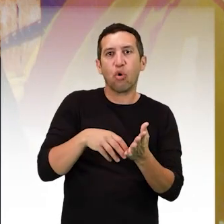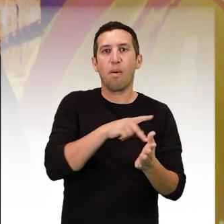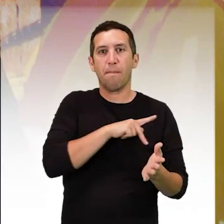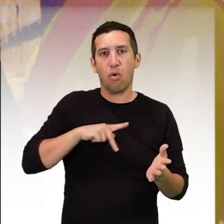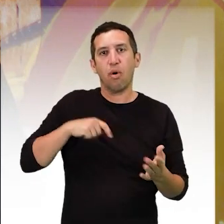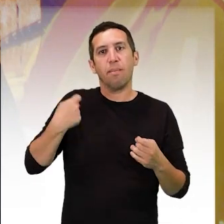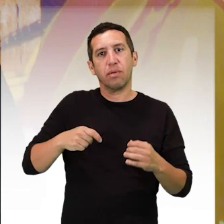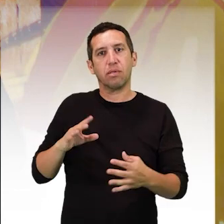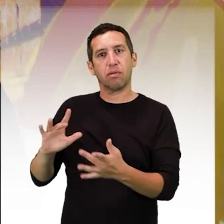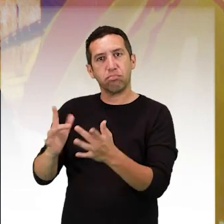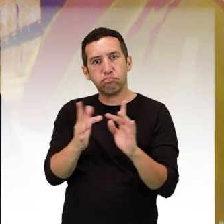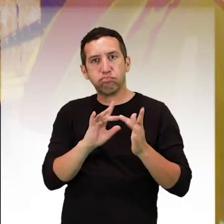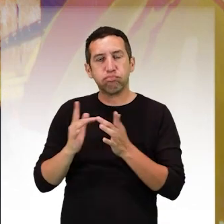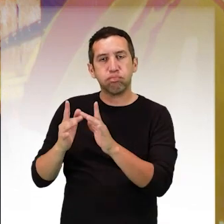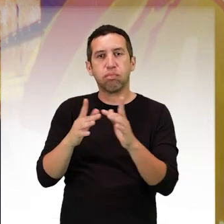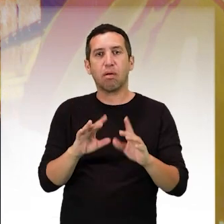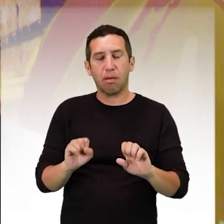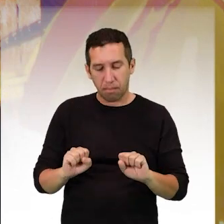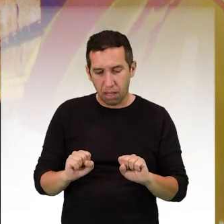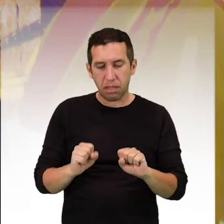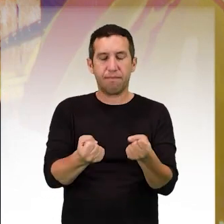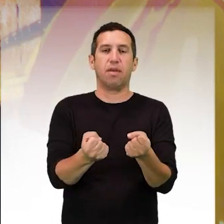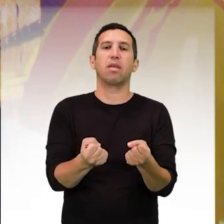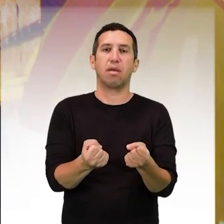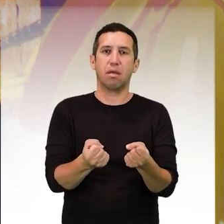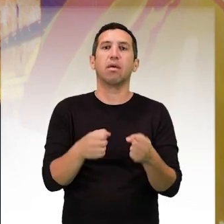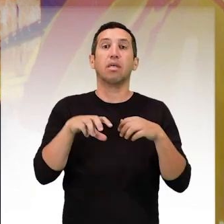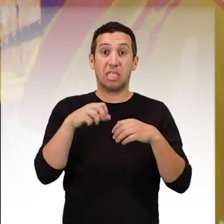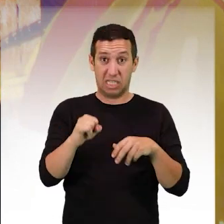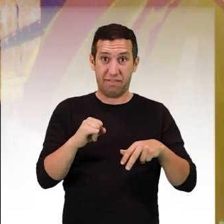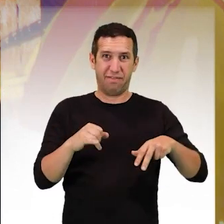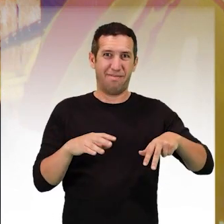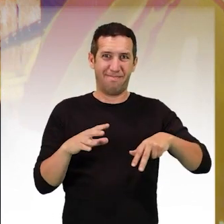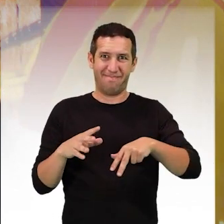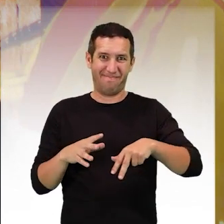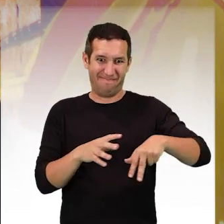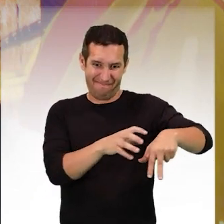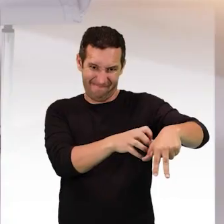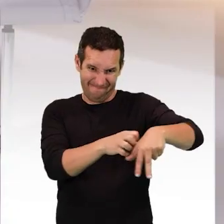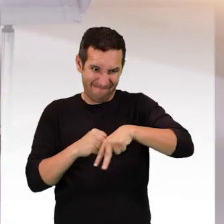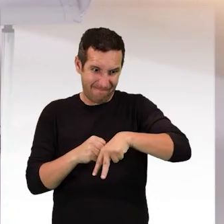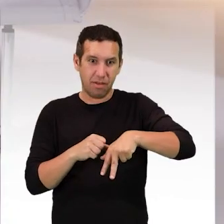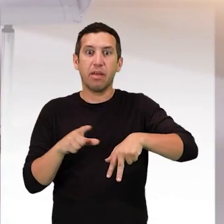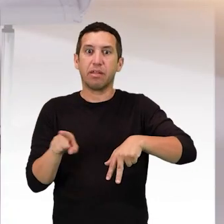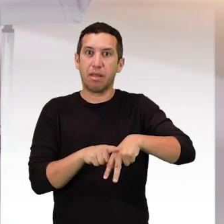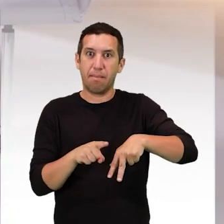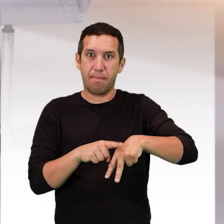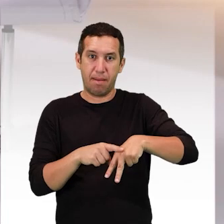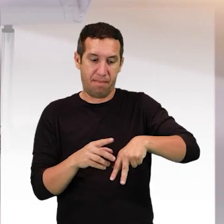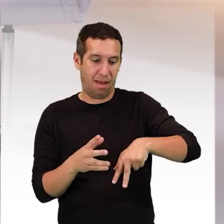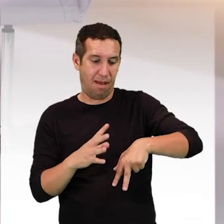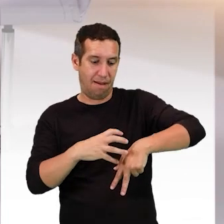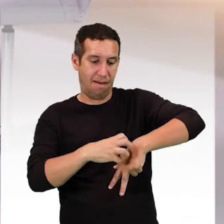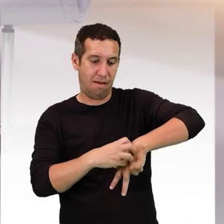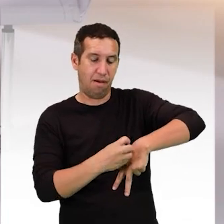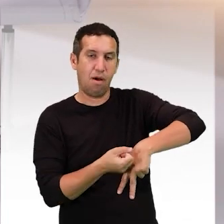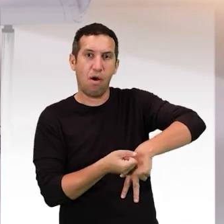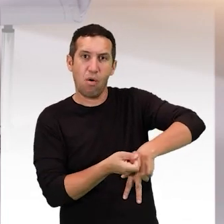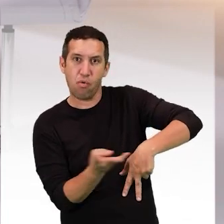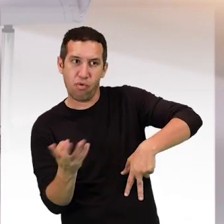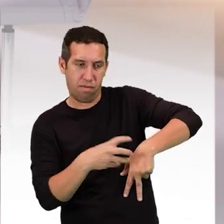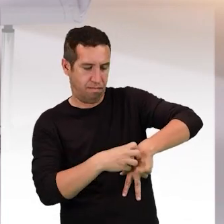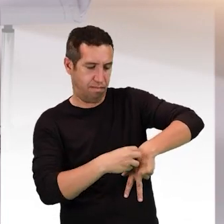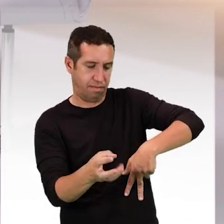atuação articulada de todos os órgãos públicos para o combate a essa criminalidade, né? Quando é um tráfico com a finalidade de